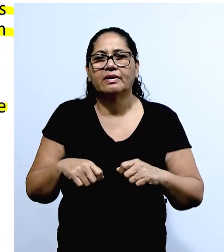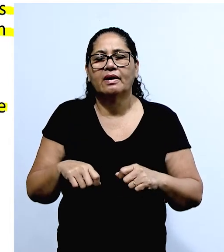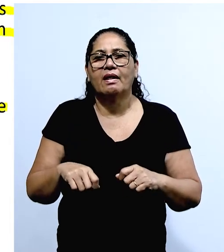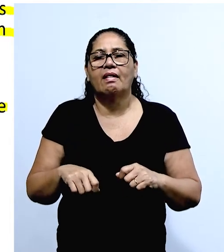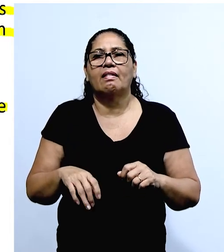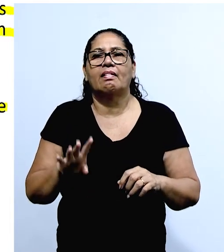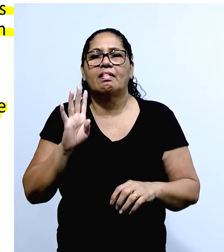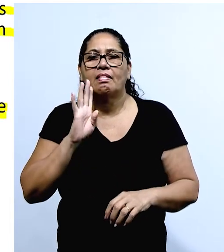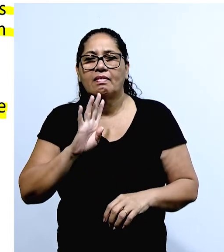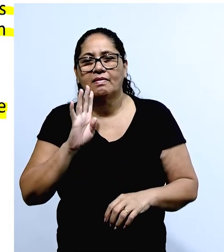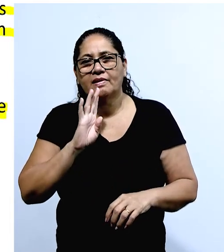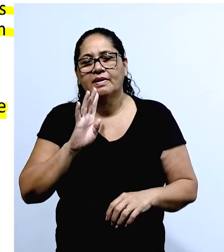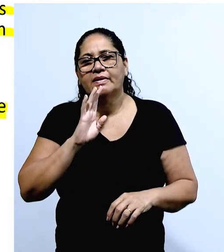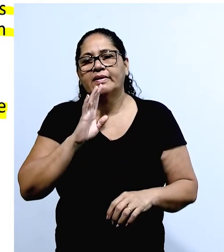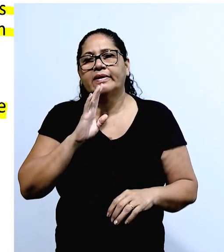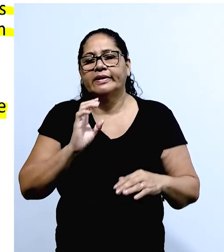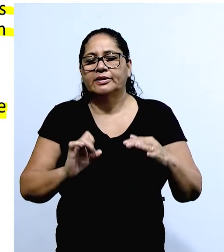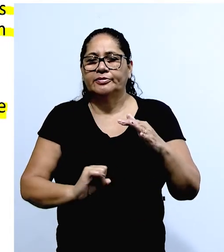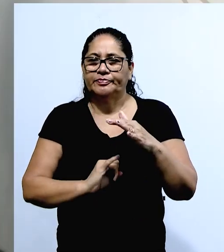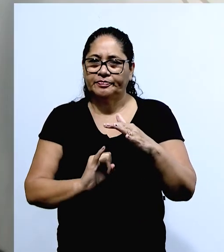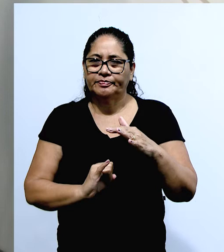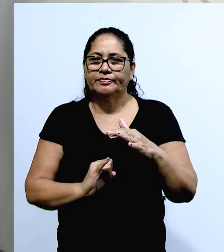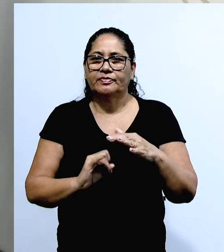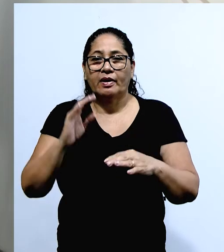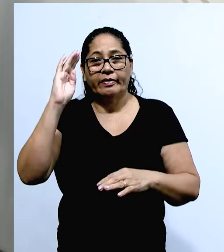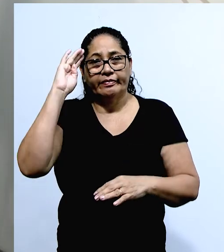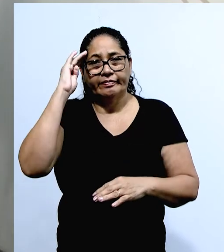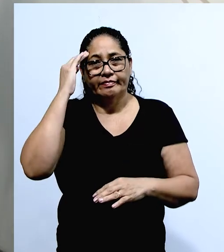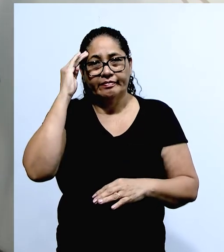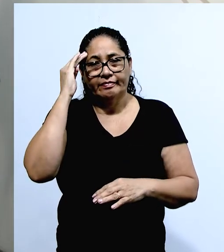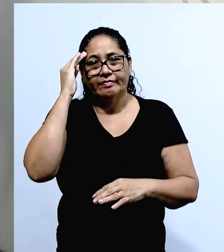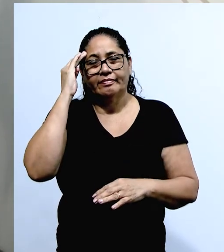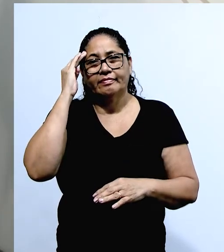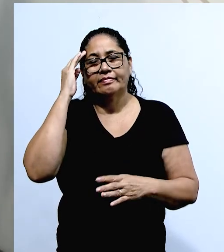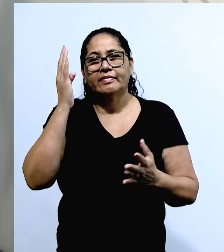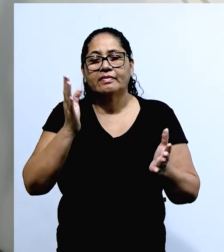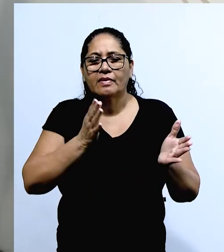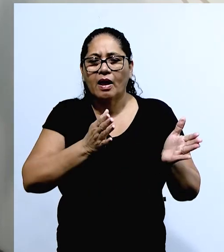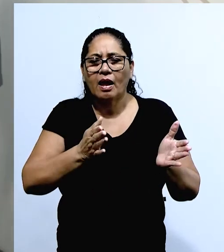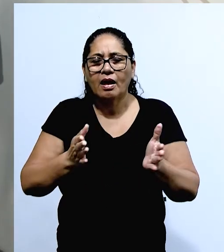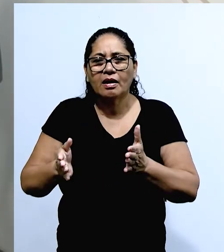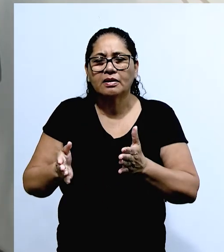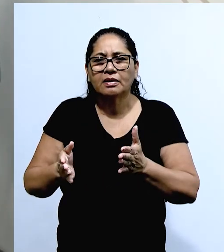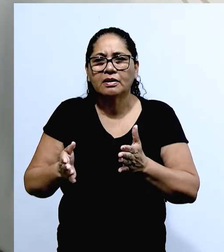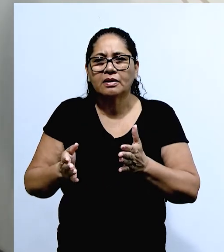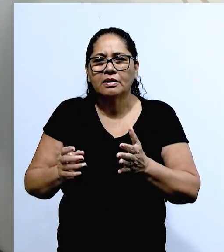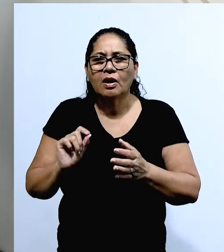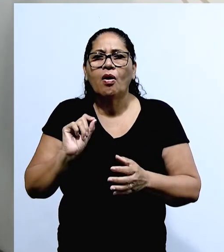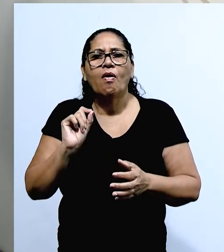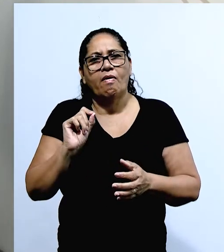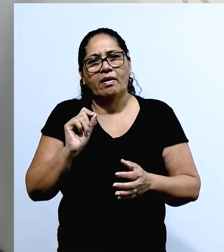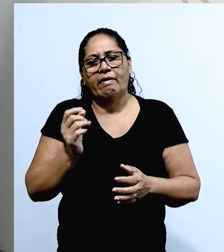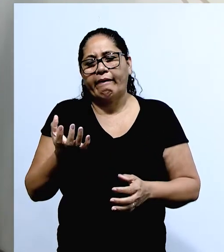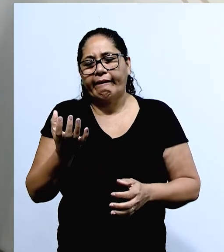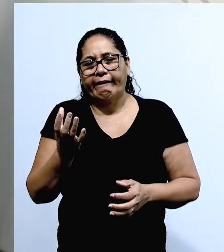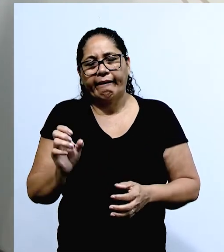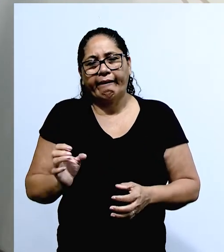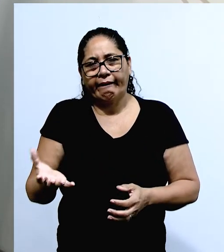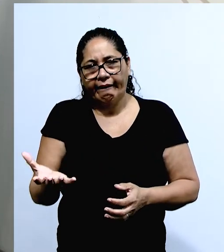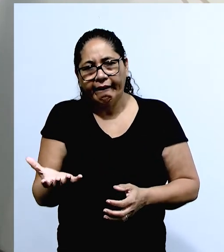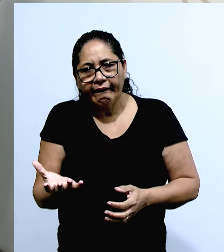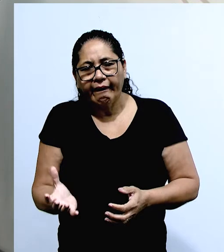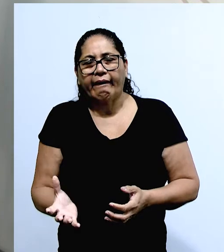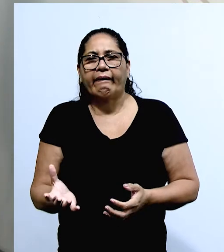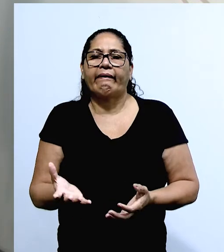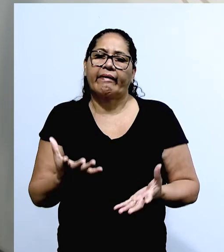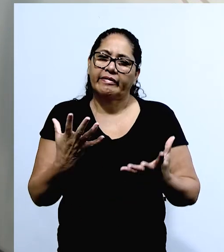competência legal dessa instituição. Perfeito? Então você entende a partir do instante qual que é a tua razão de ser, identificando